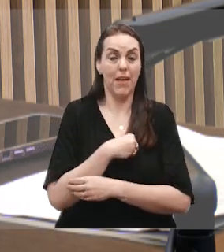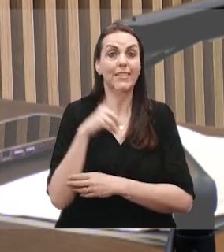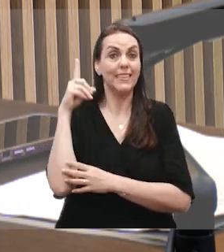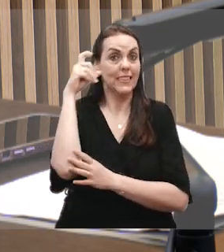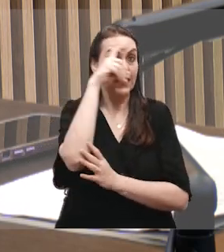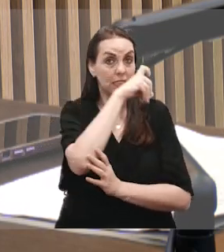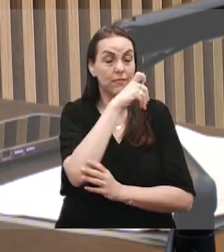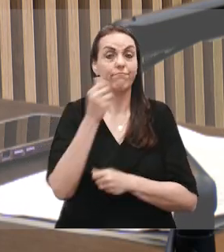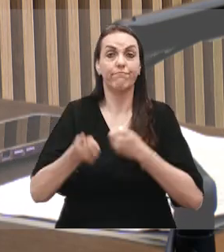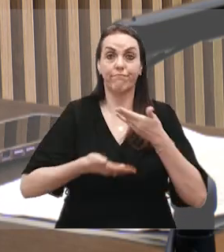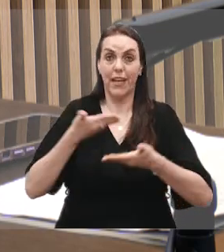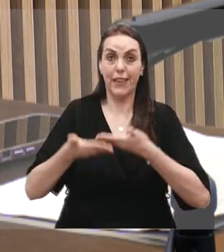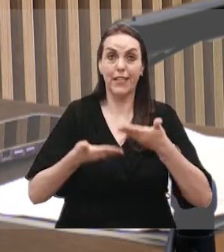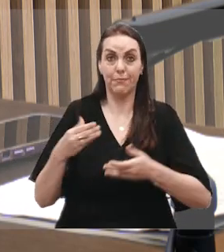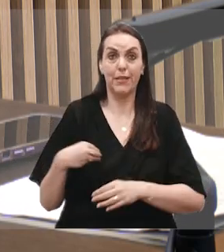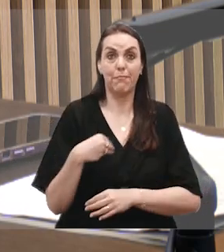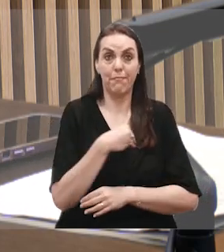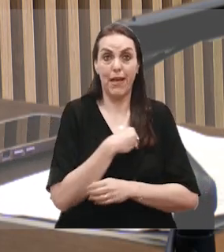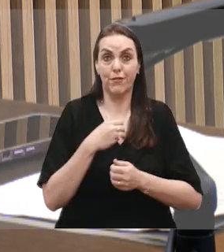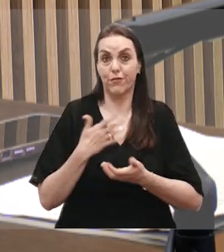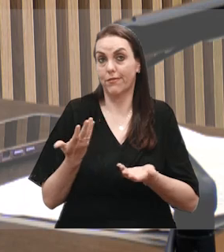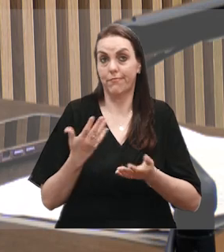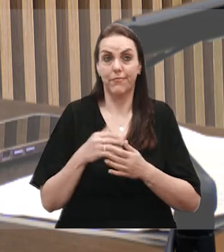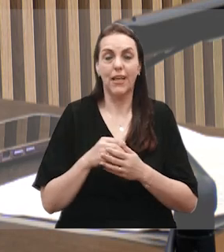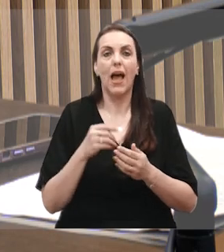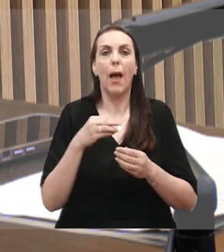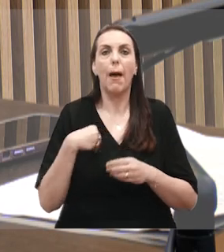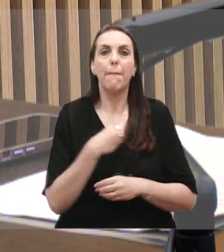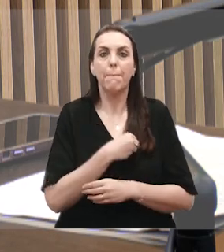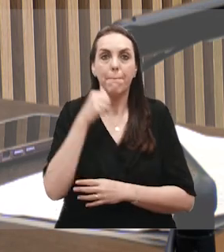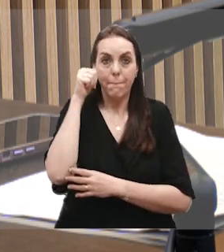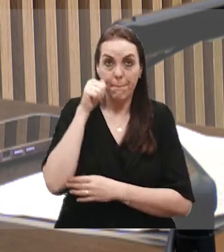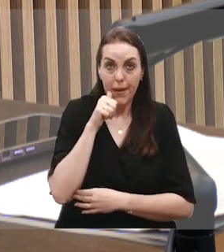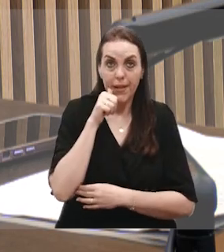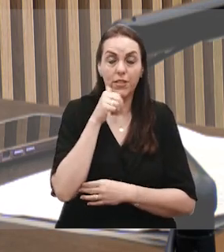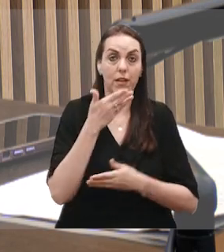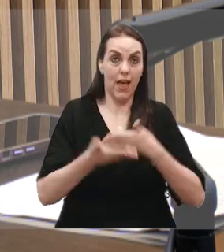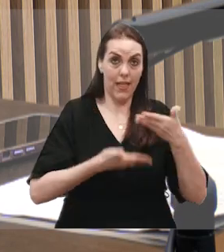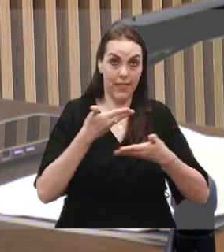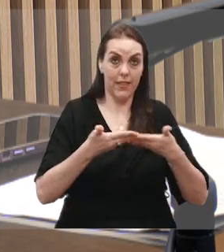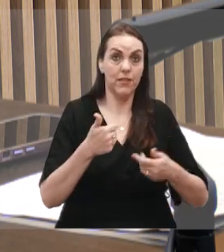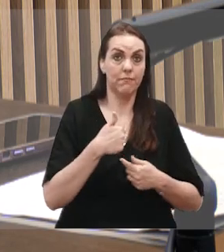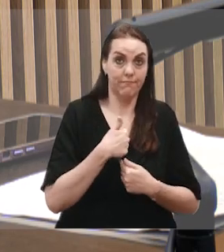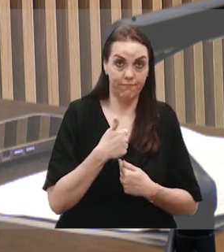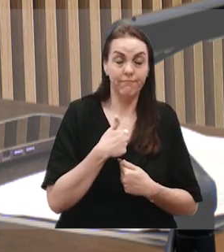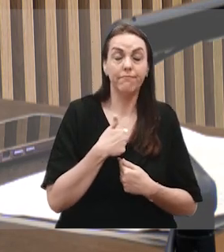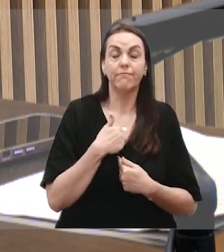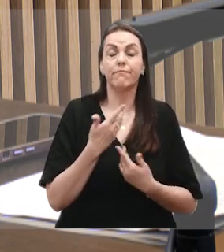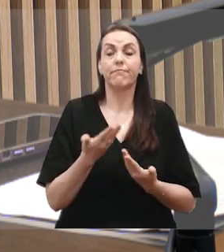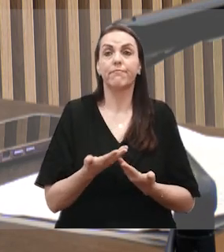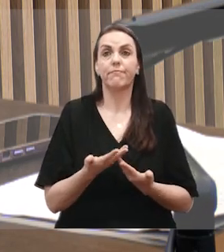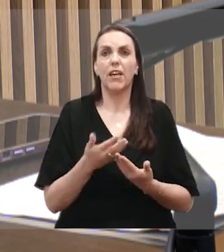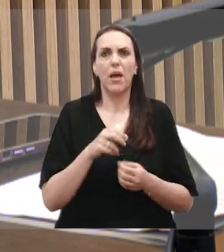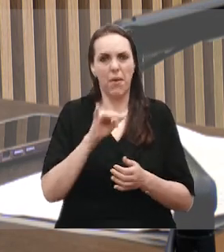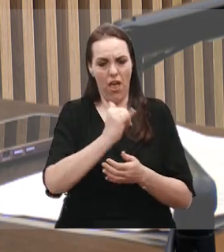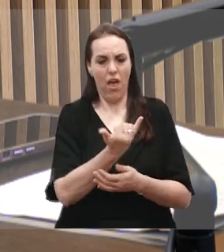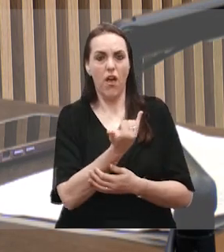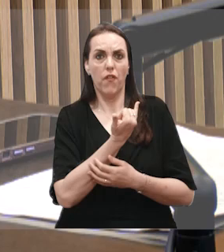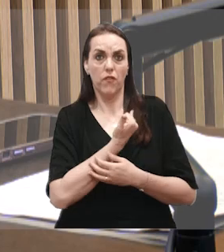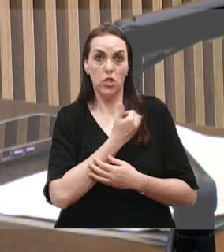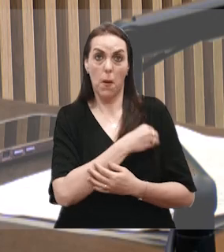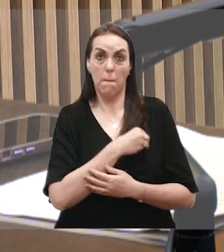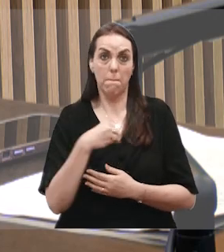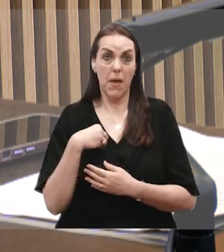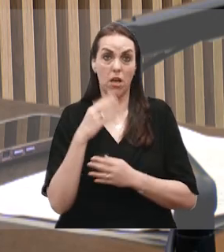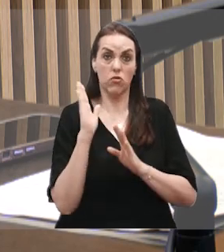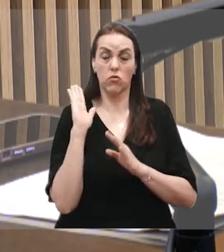médico para me atender, né? A médica que me atendeu, ela chegou a me relatar que os médicos viravam de costa